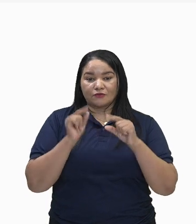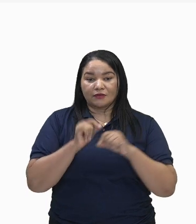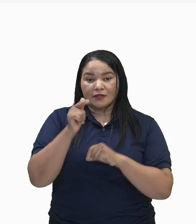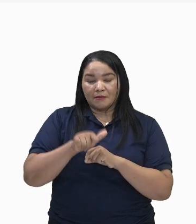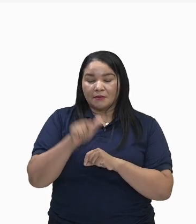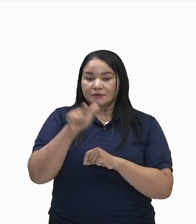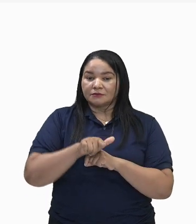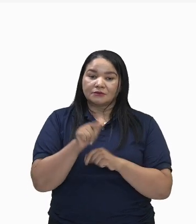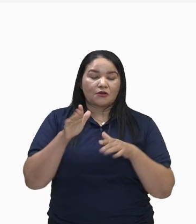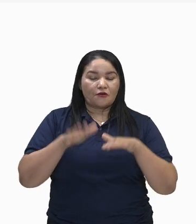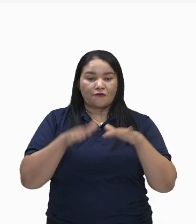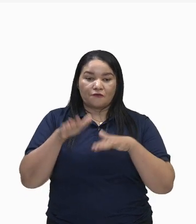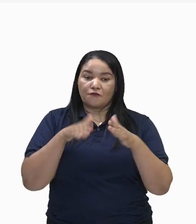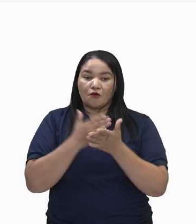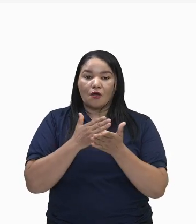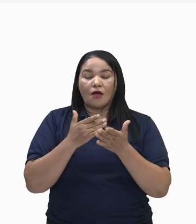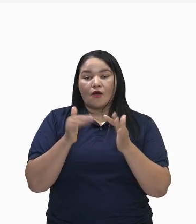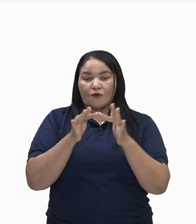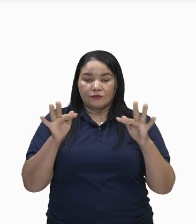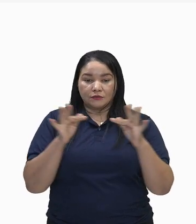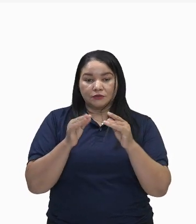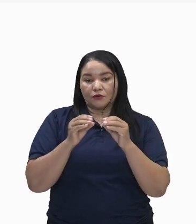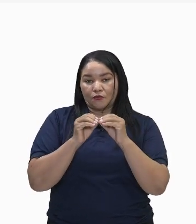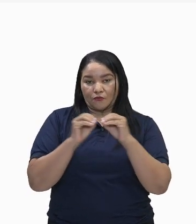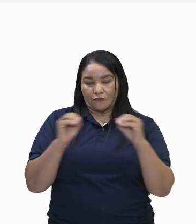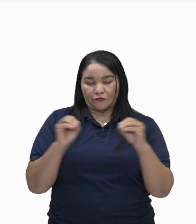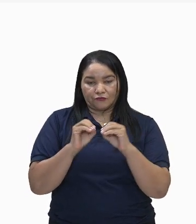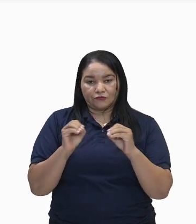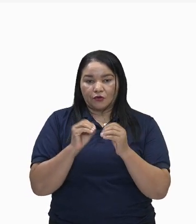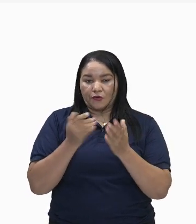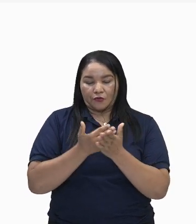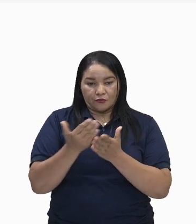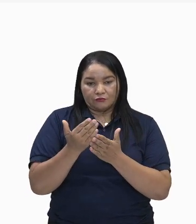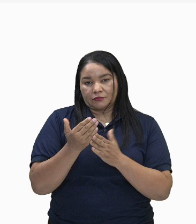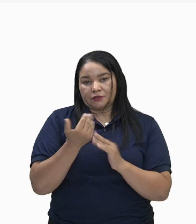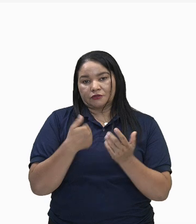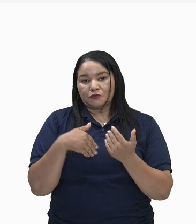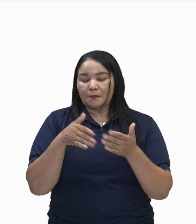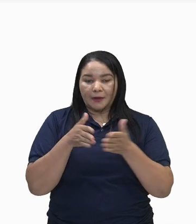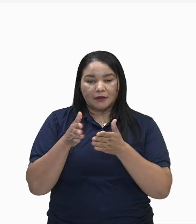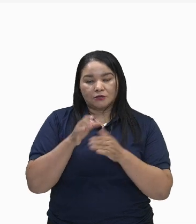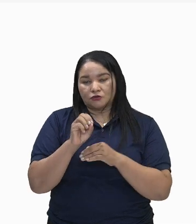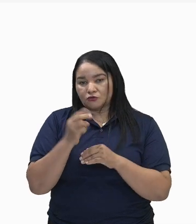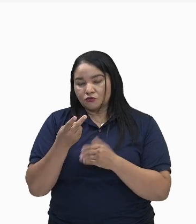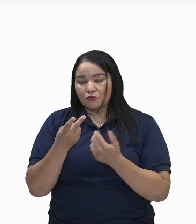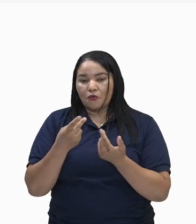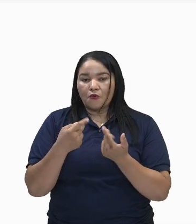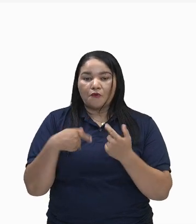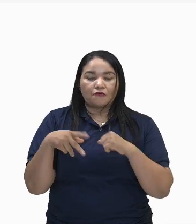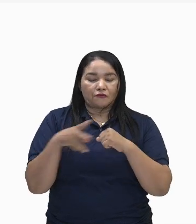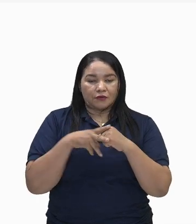começo das orações, períodos ou versos. São repetitivas, mas podem deixar o sentido mais